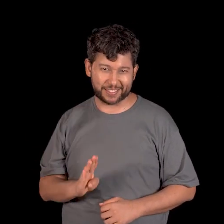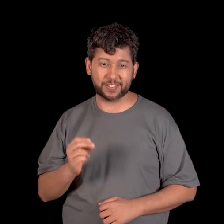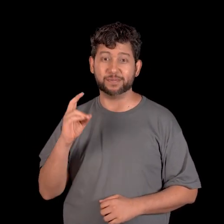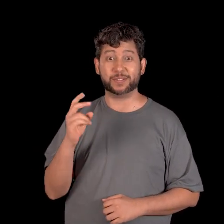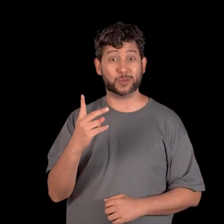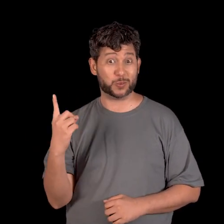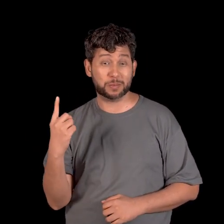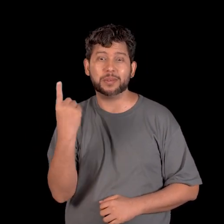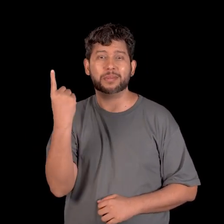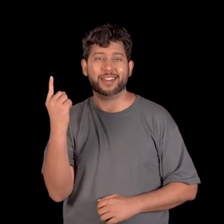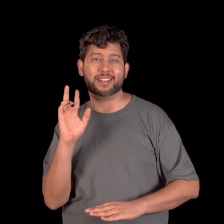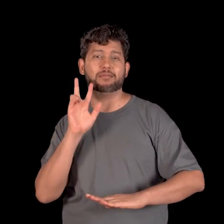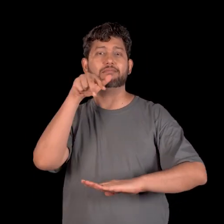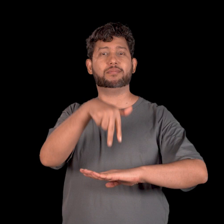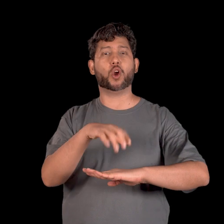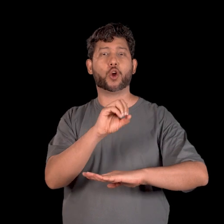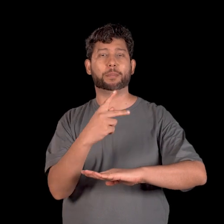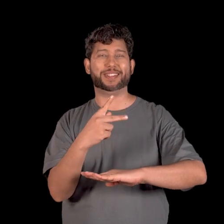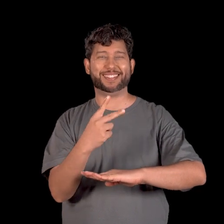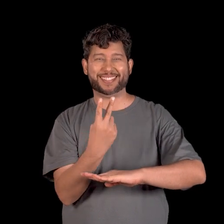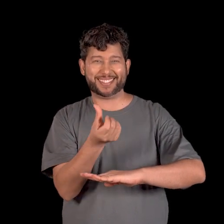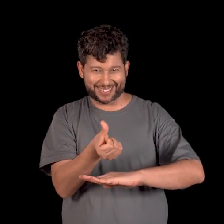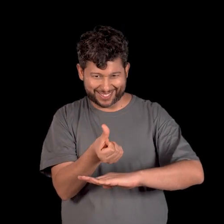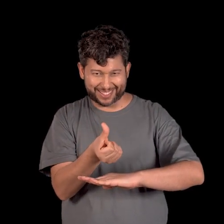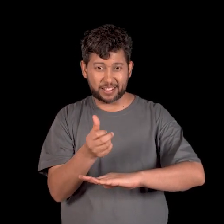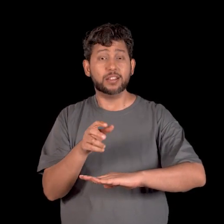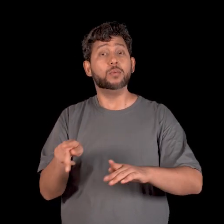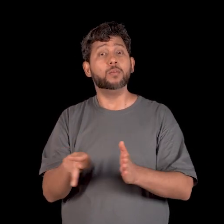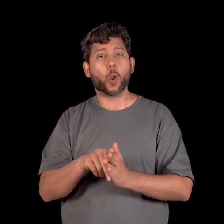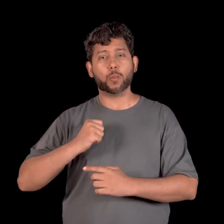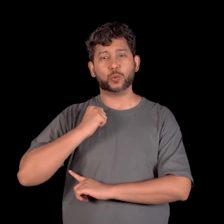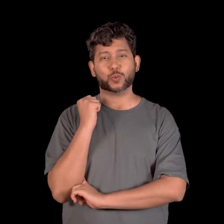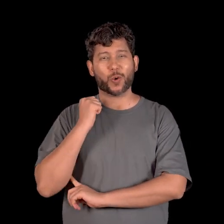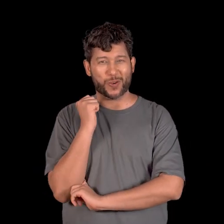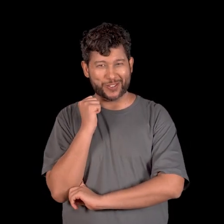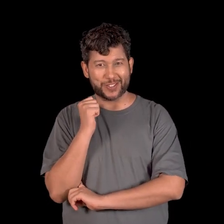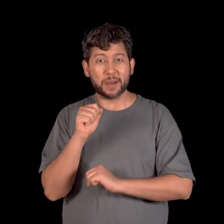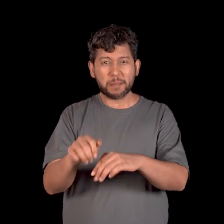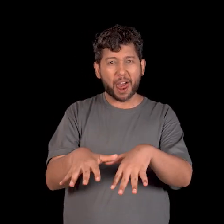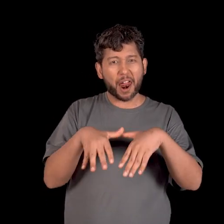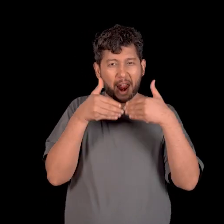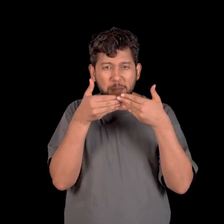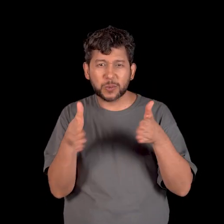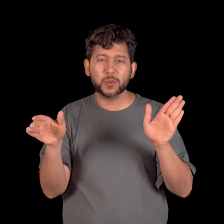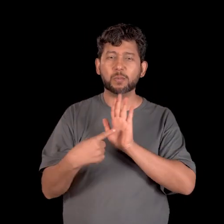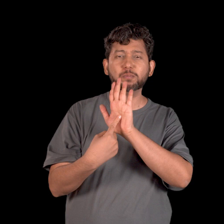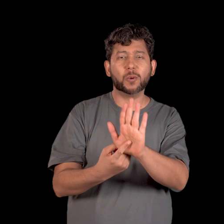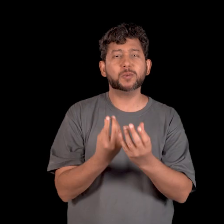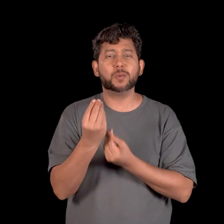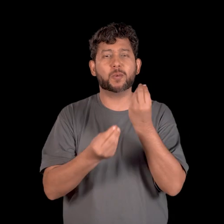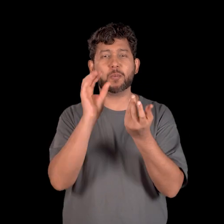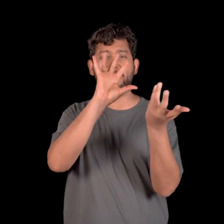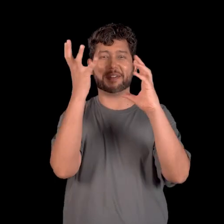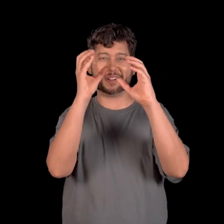Rondônia. Ela em 2021 se tornou a única brasileira a discursar na COP26, em Glasgow, na Escócia,